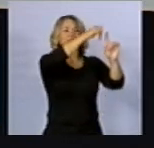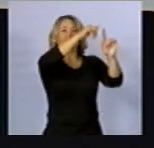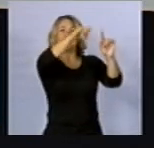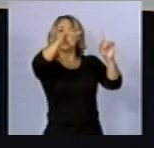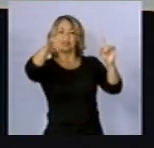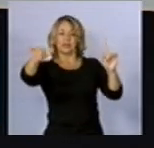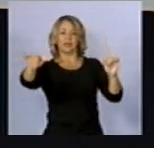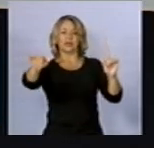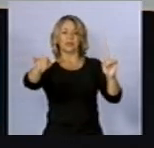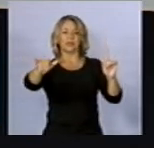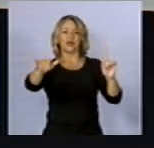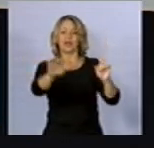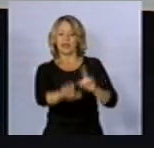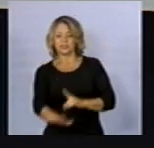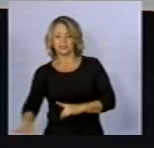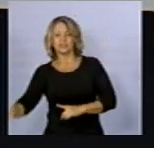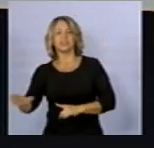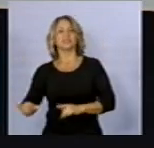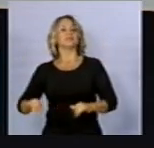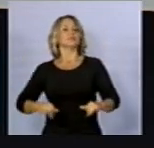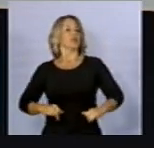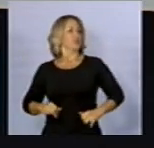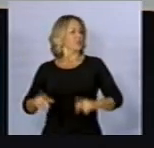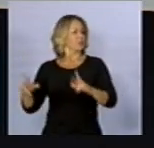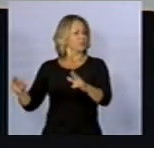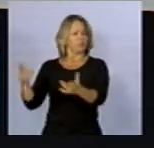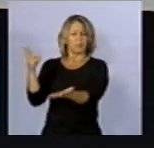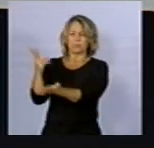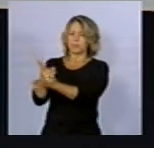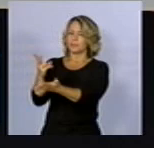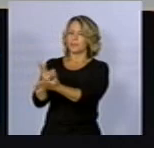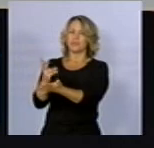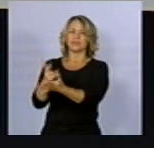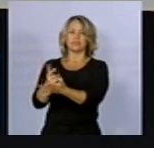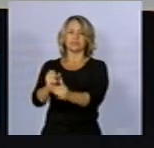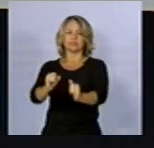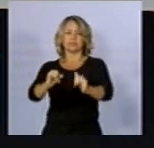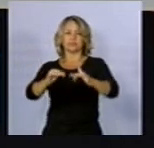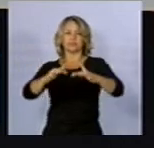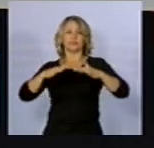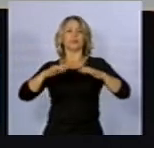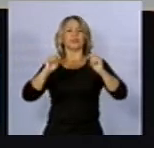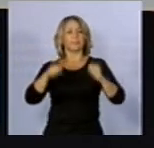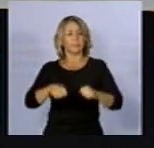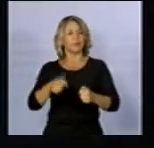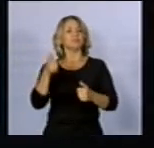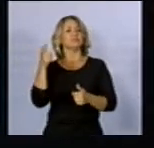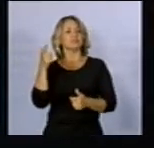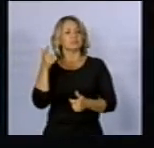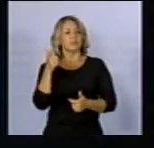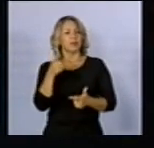tensão, essas crianças sofrem um efeito de radiação capazes de causar leucemia.